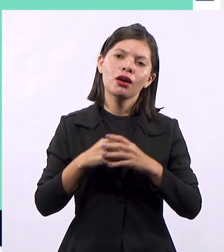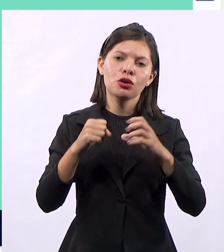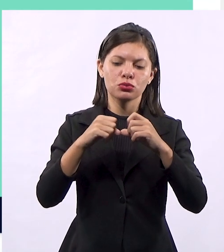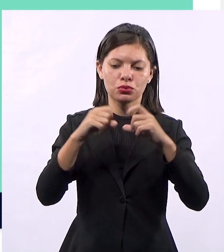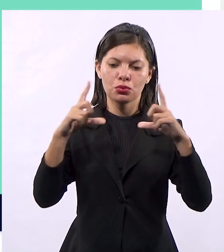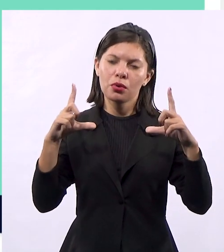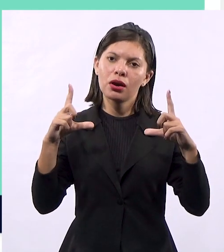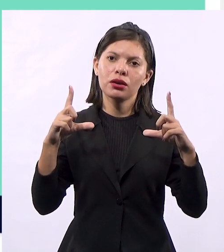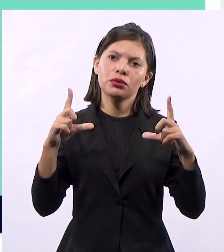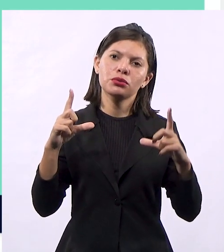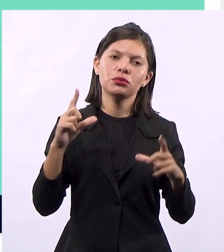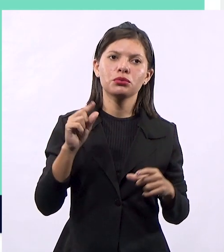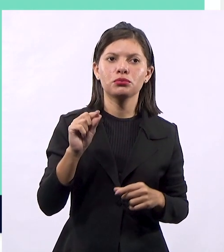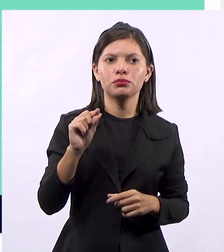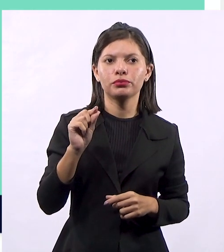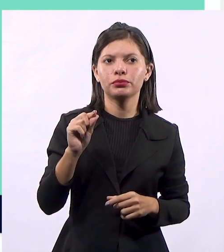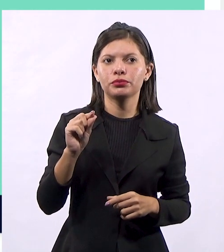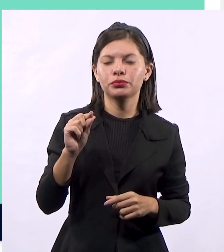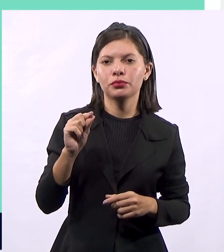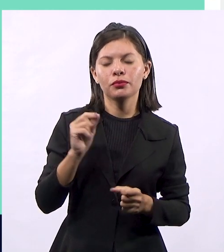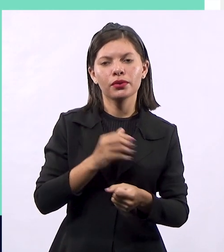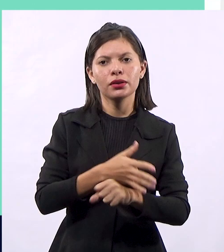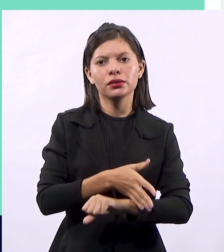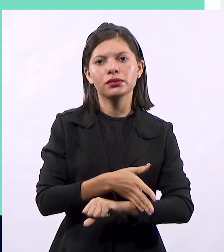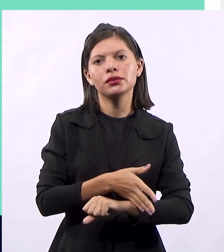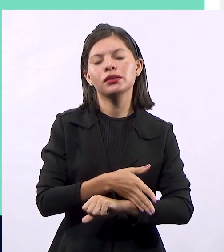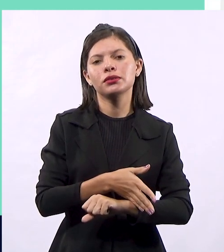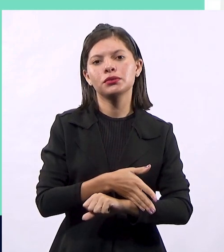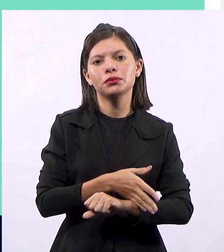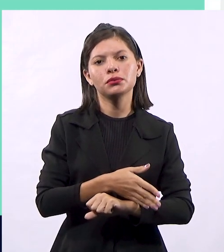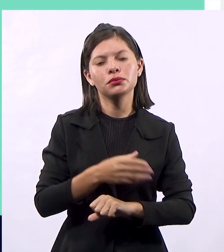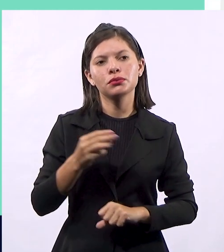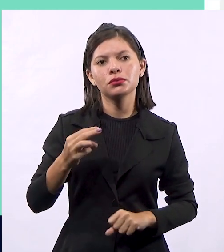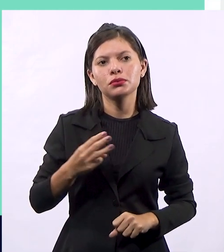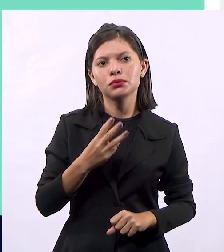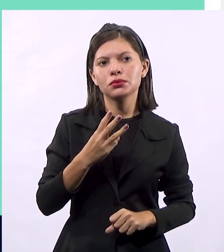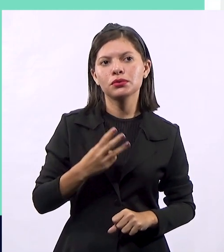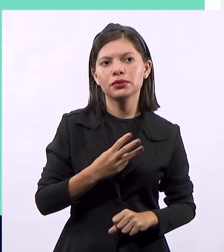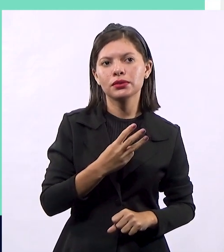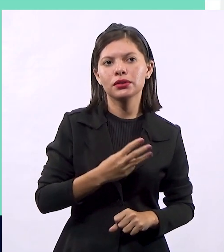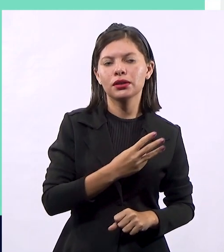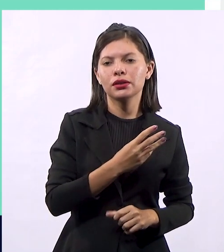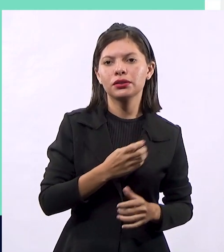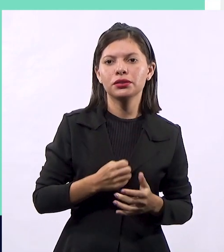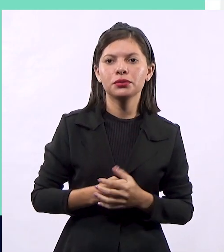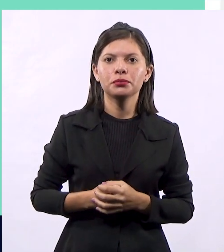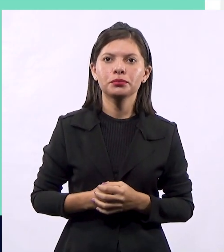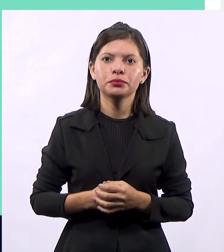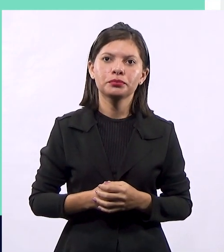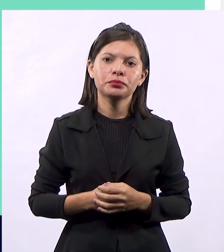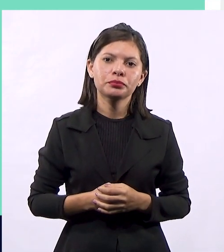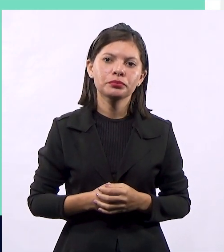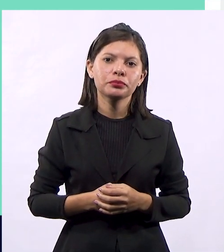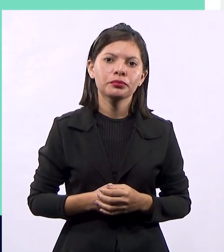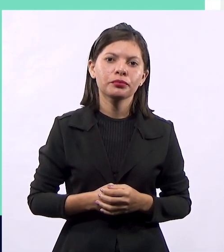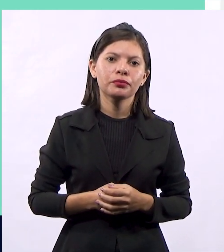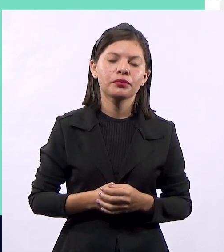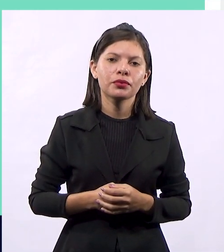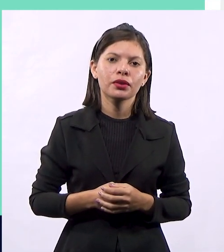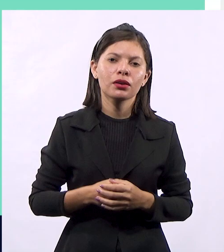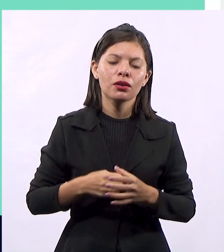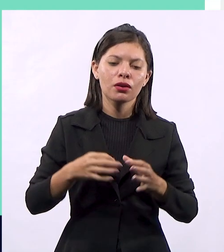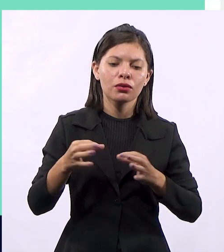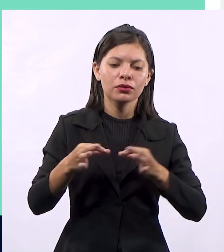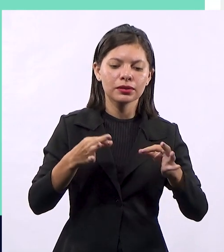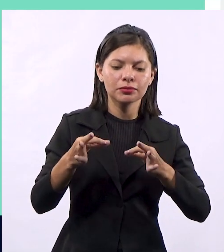aqui a gente tem esse quadro, que é um quadro disponível pela BNCC, no site da BNCC, do Ministério da